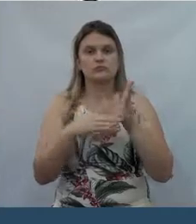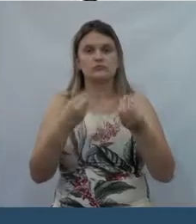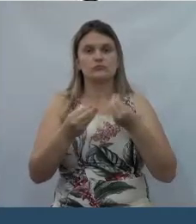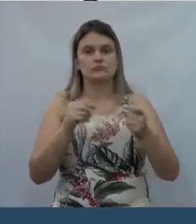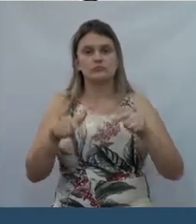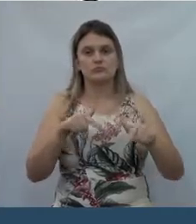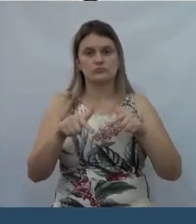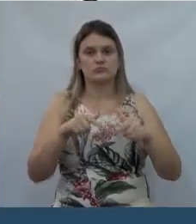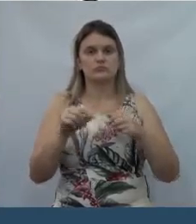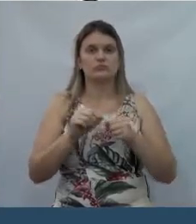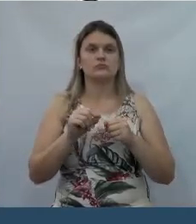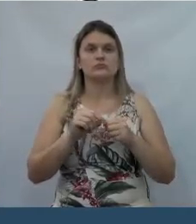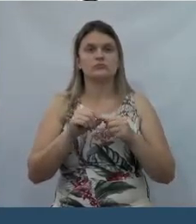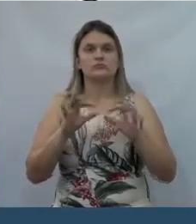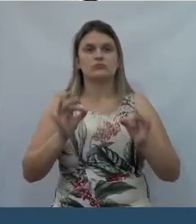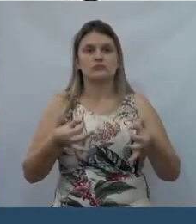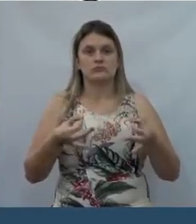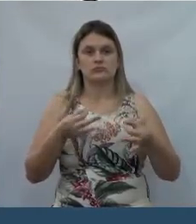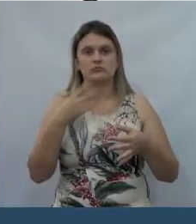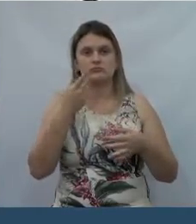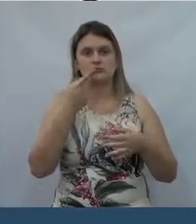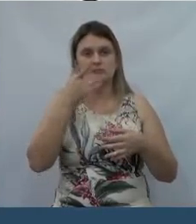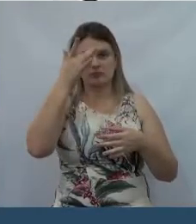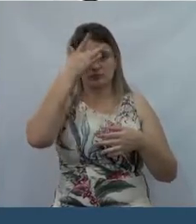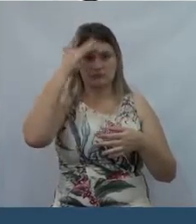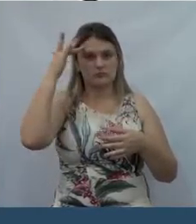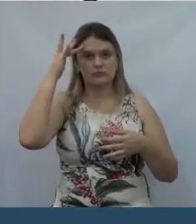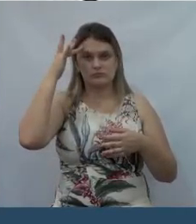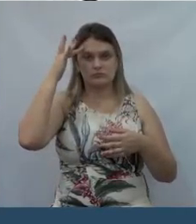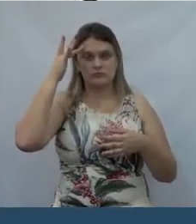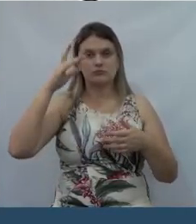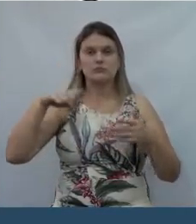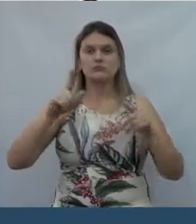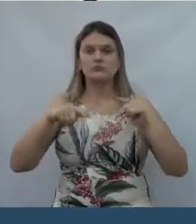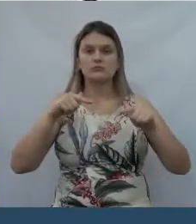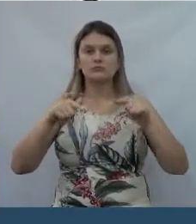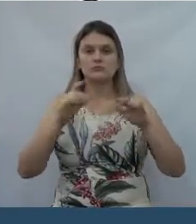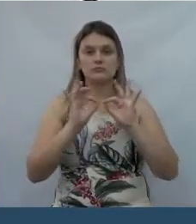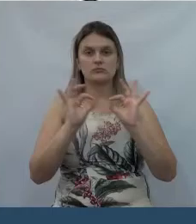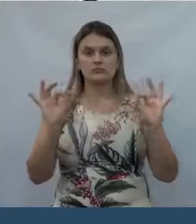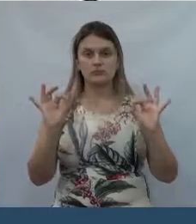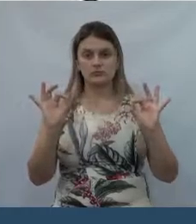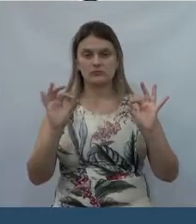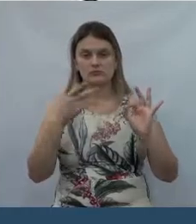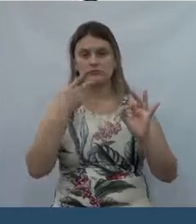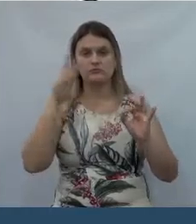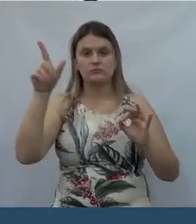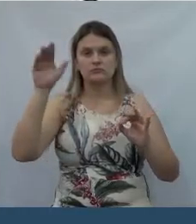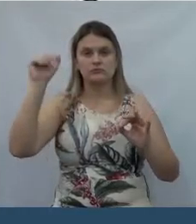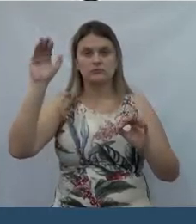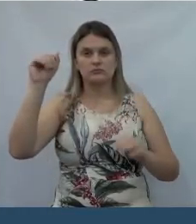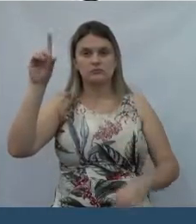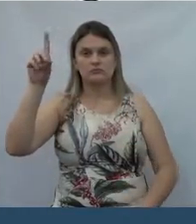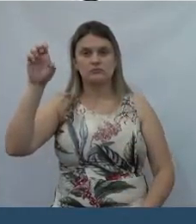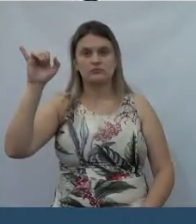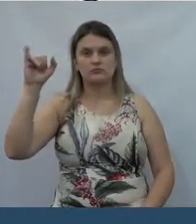pelos serviços que presta. Mas assim, a gente tem um equipamento simples, que é chamado